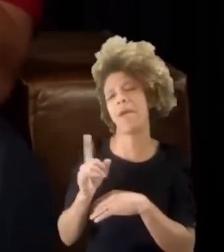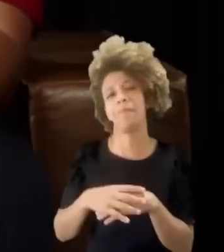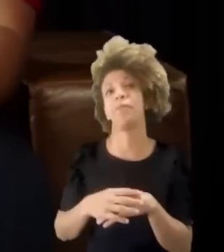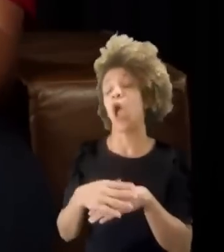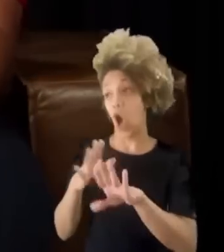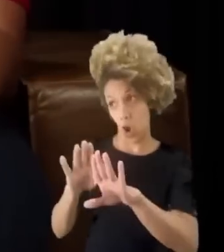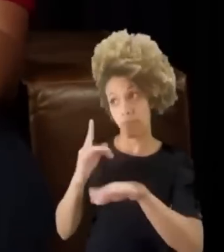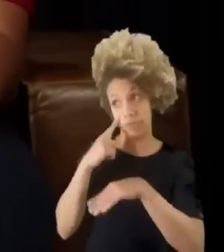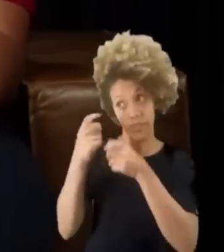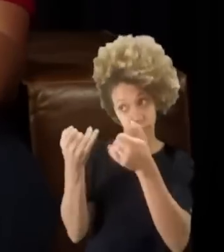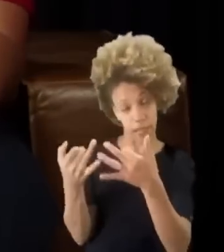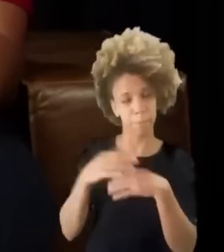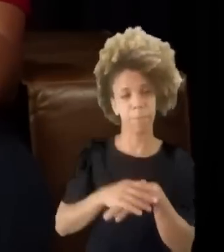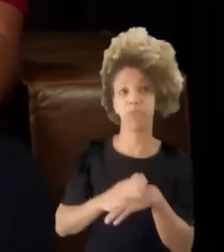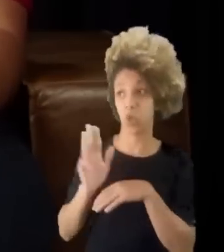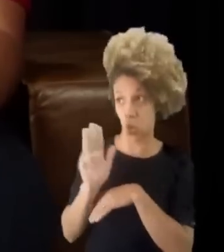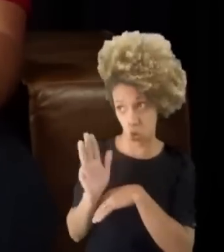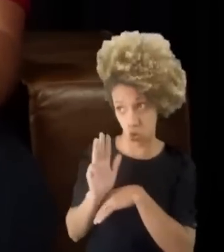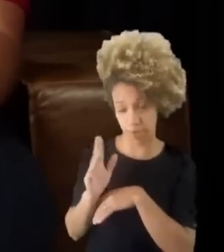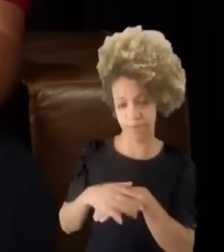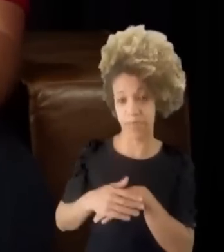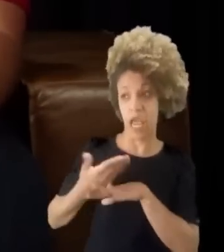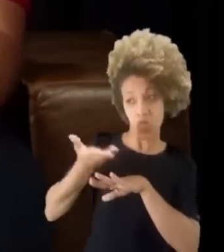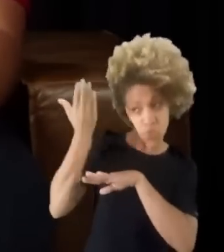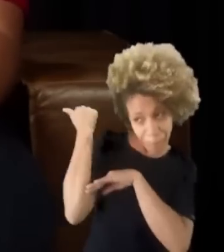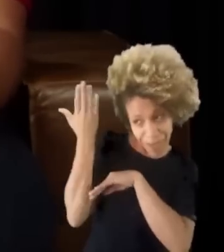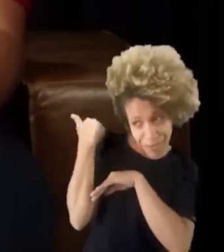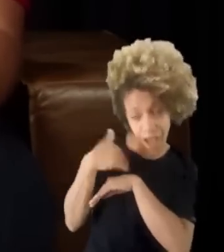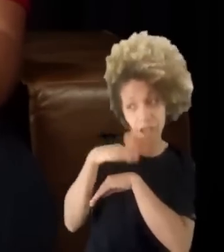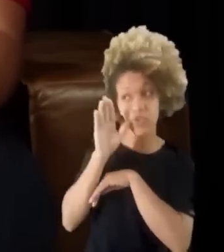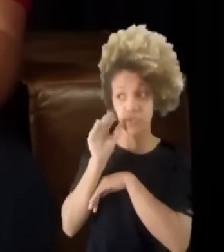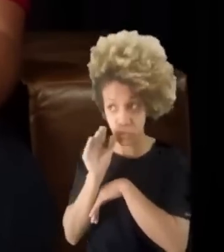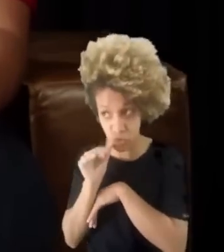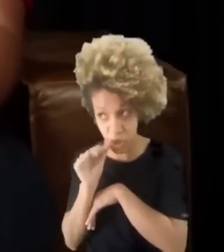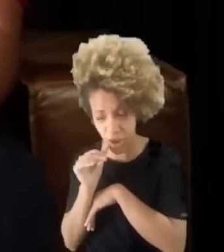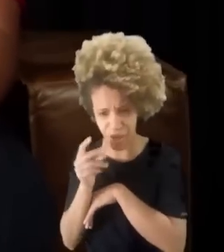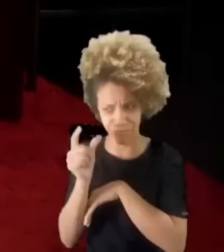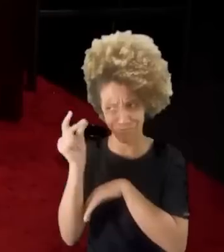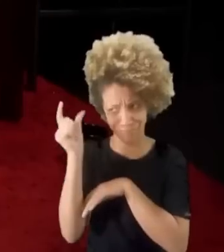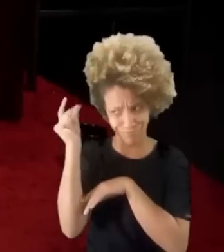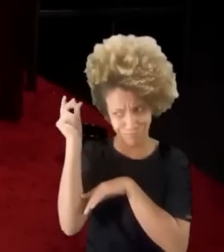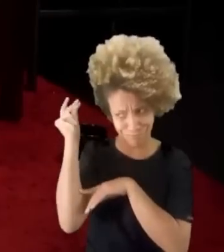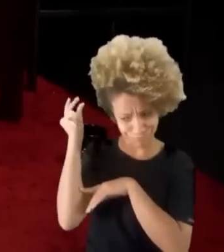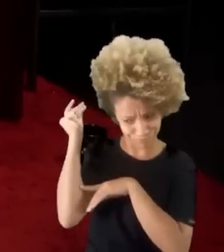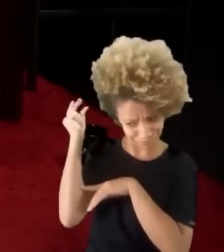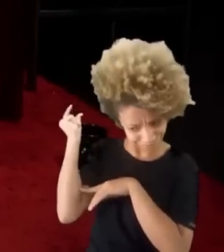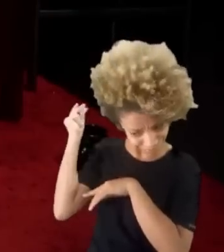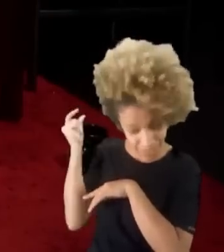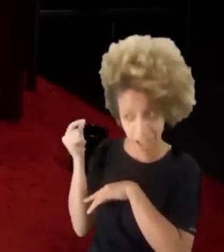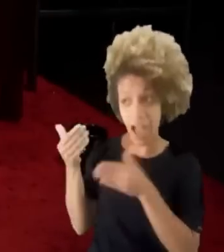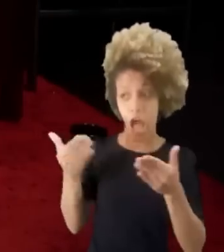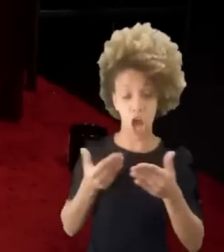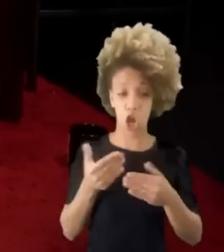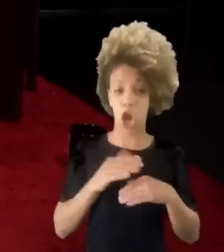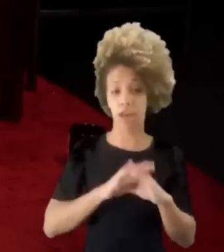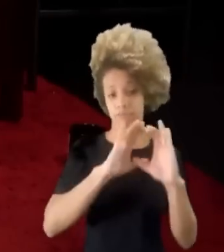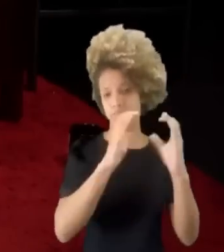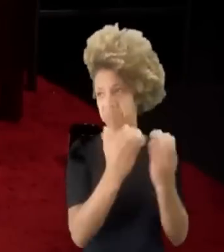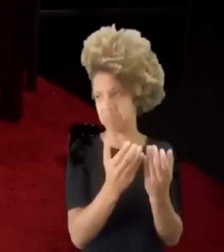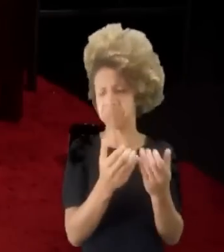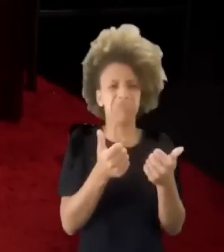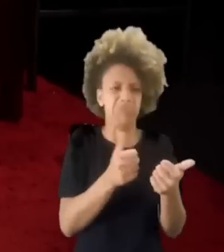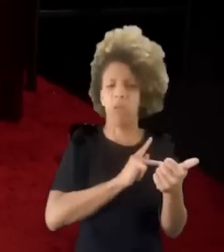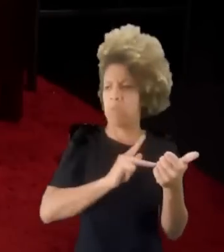nem isso mano é que assim é o Lula ele foi um operário certo o Lula já não é Operário é muito tempo o lula agora é um parlamentar e beleza legal